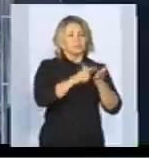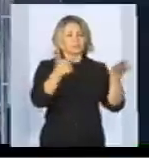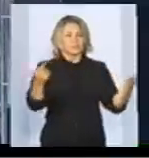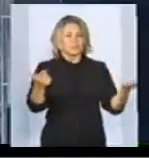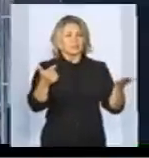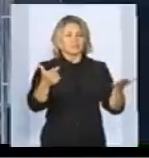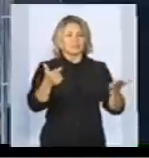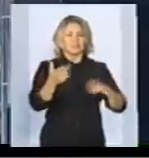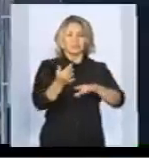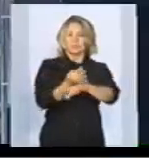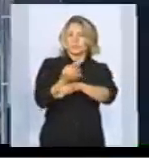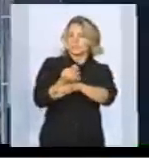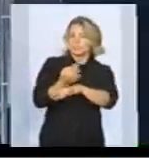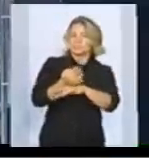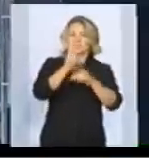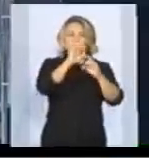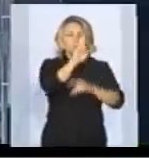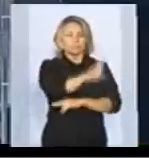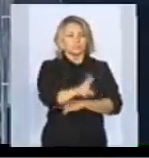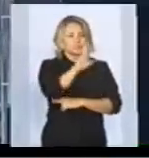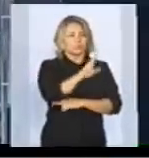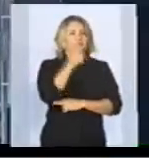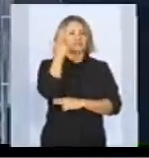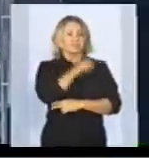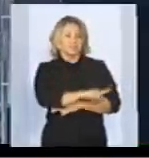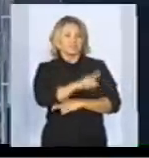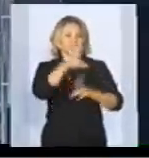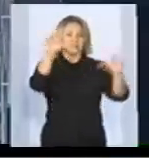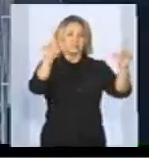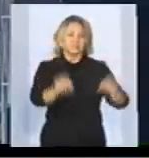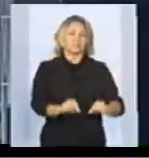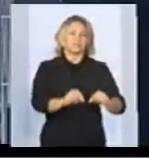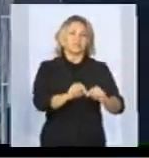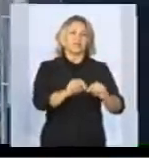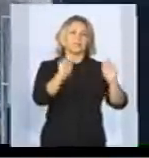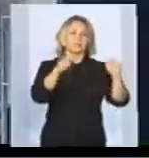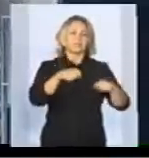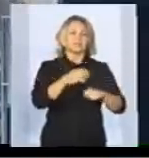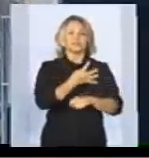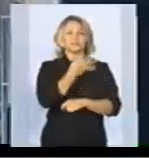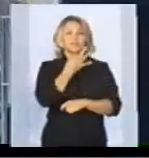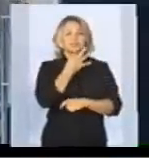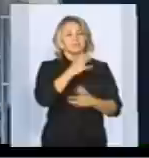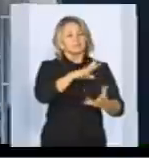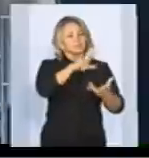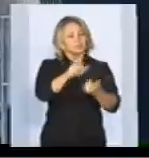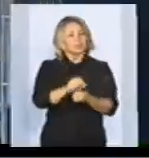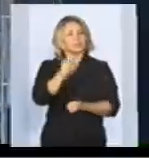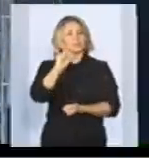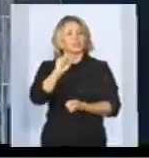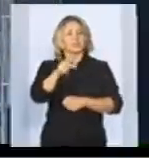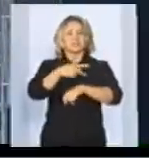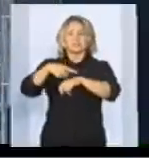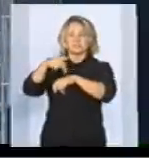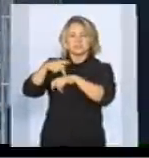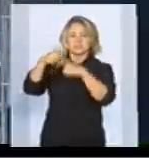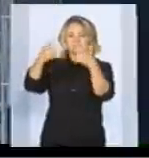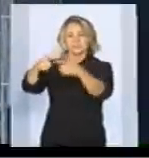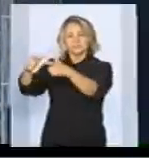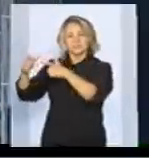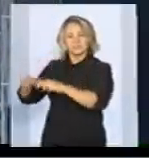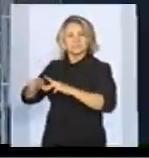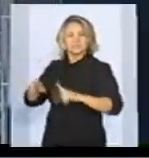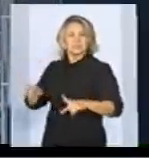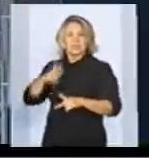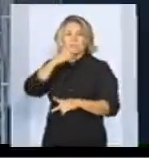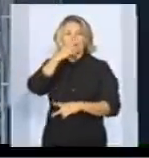utilizadas exatamente para suprimir a possibilidade de conhecimento do que é o mundo e do que são os países e os lugares me parece